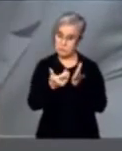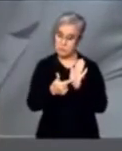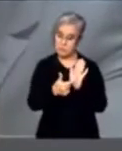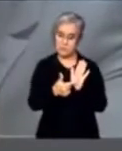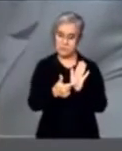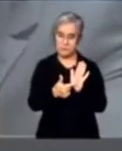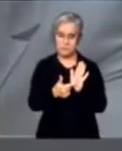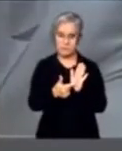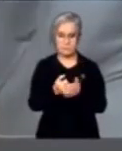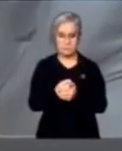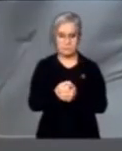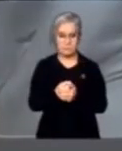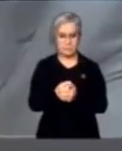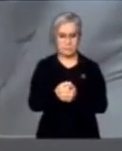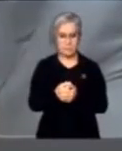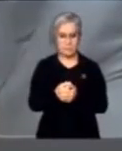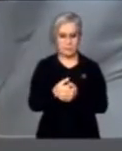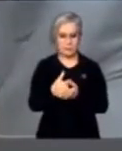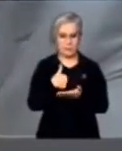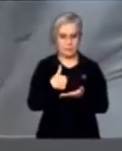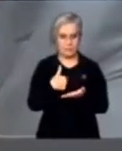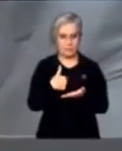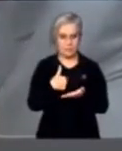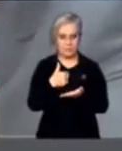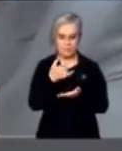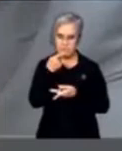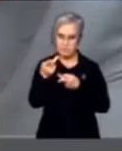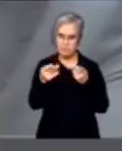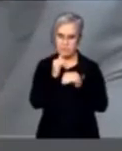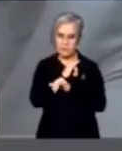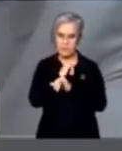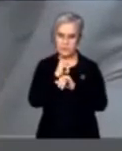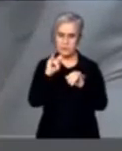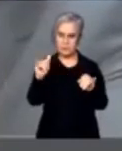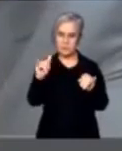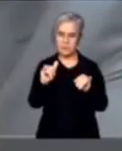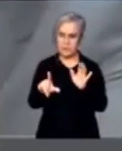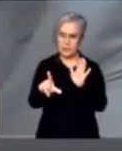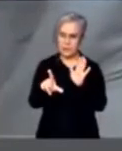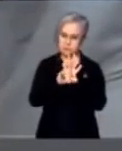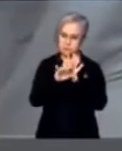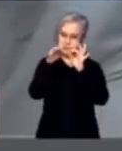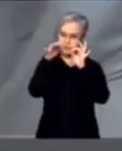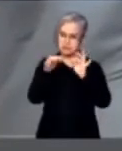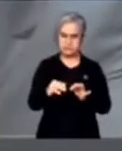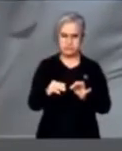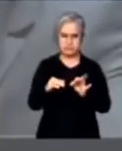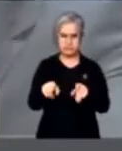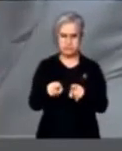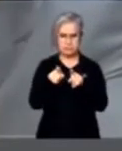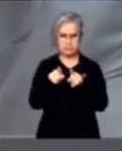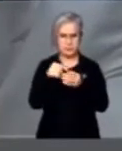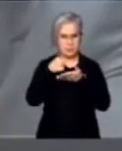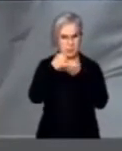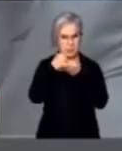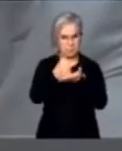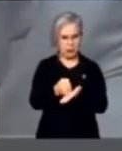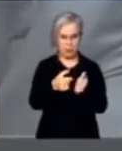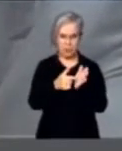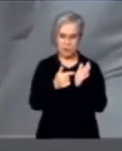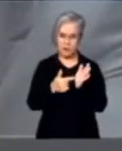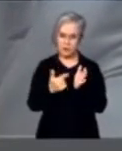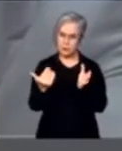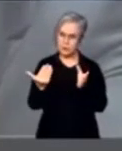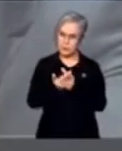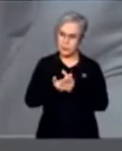Registro a serenidade, registro a legitimidade e a solidez